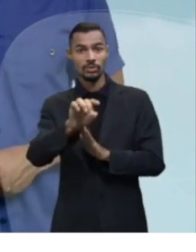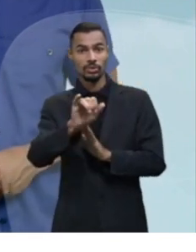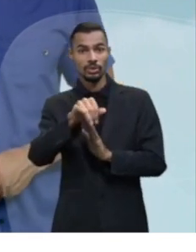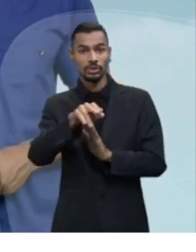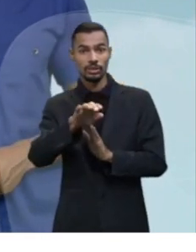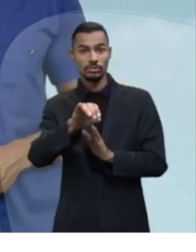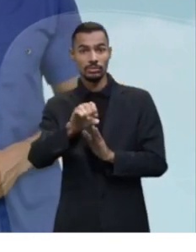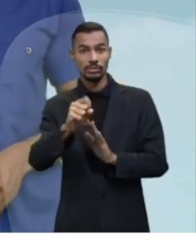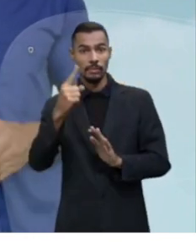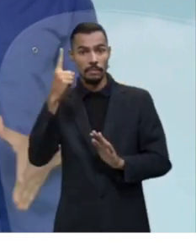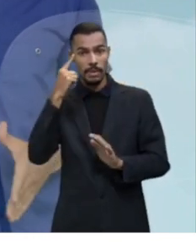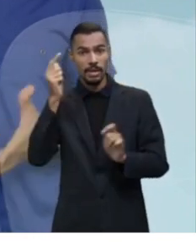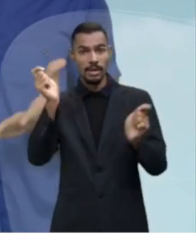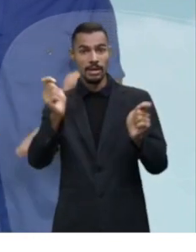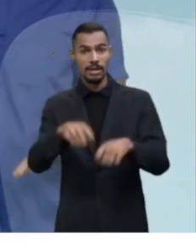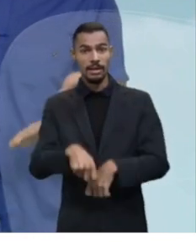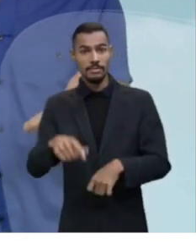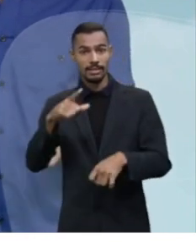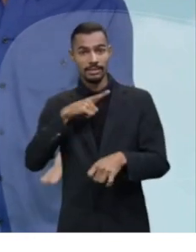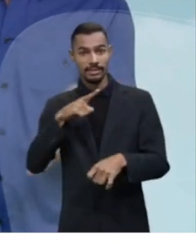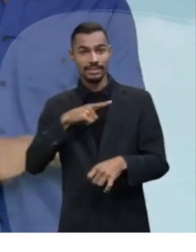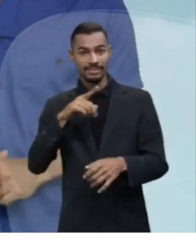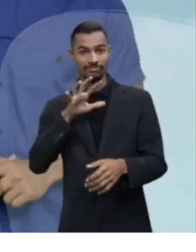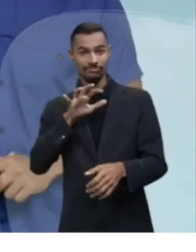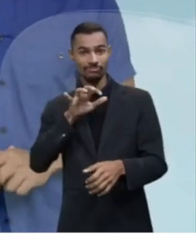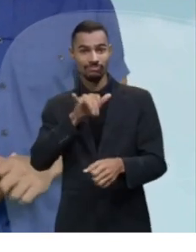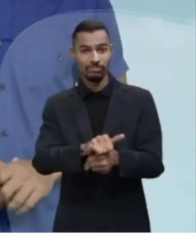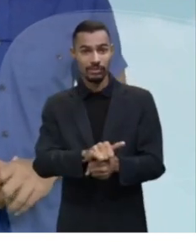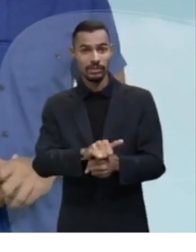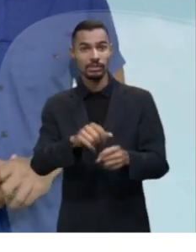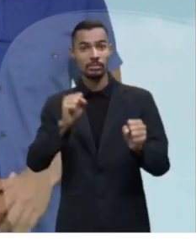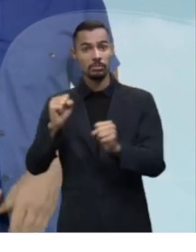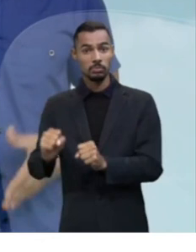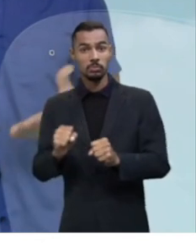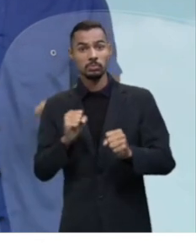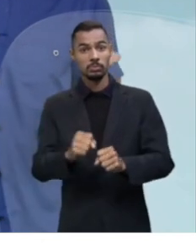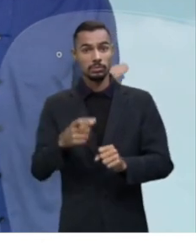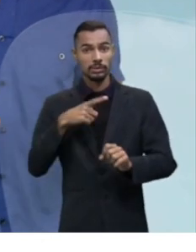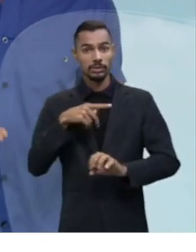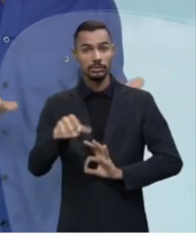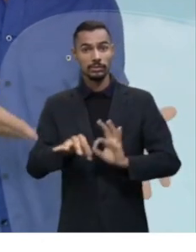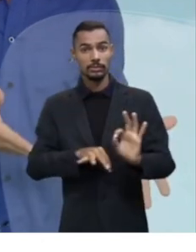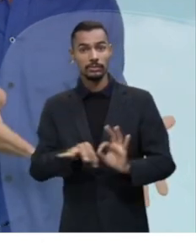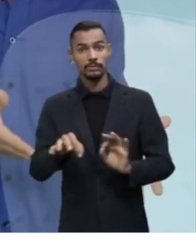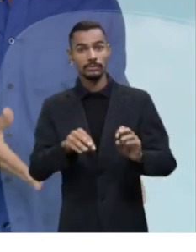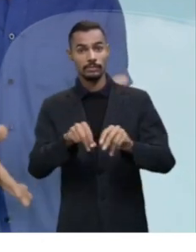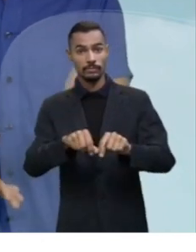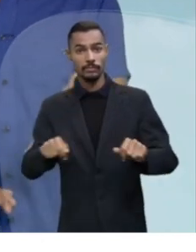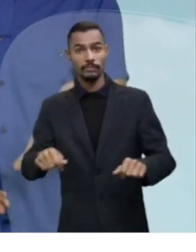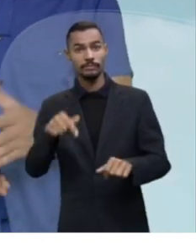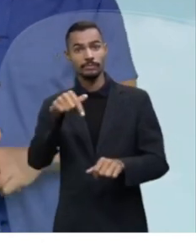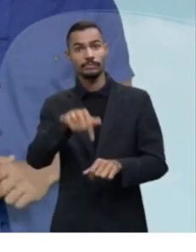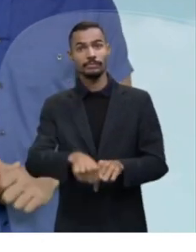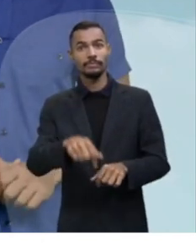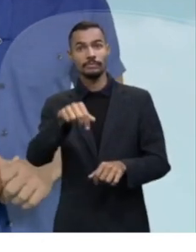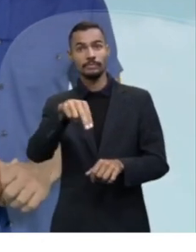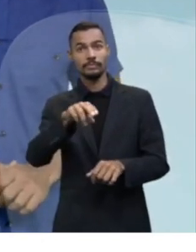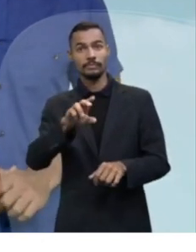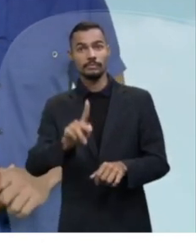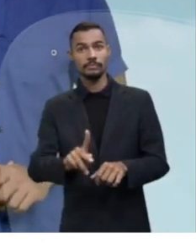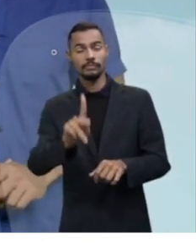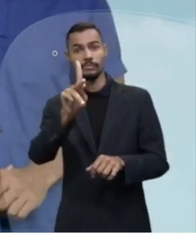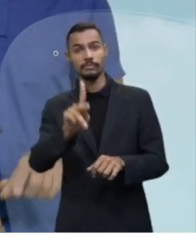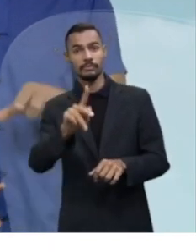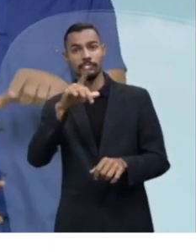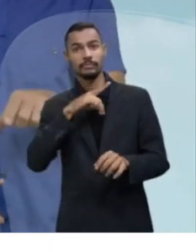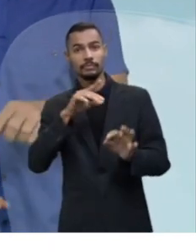se baseiam na capacidade de carga de estacas cravadas, podendo determinar a deformação plástica na cravação, que é a nega, e o